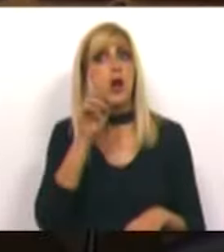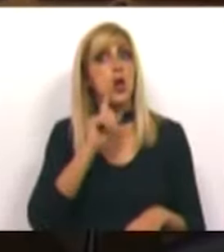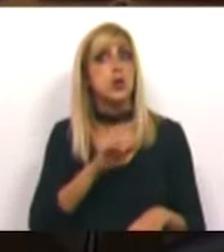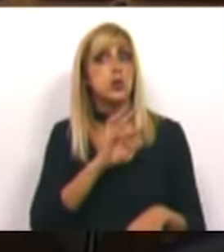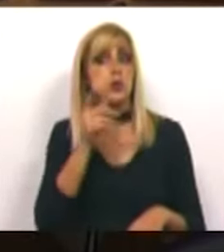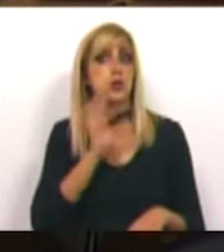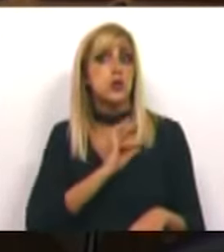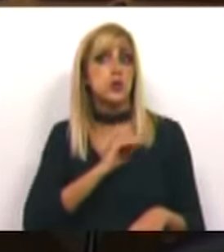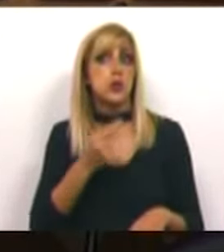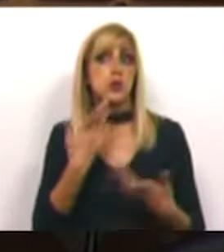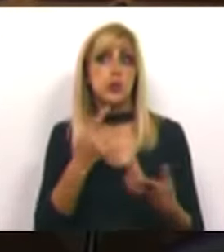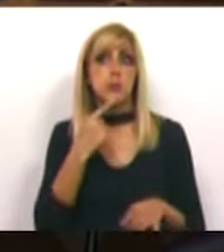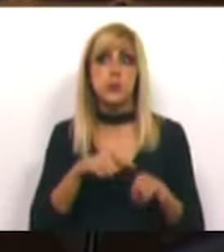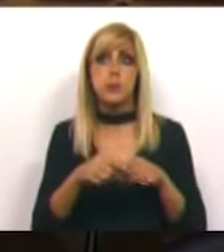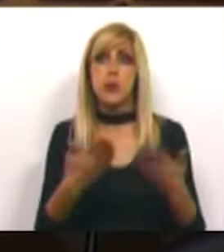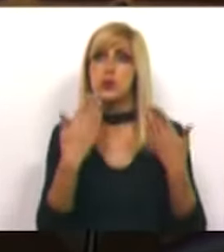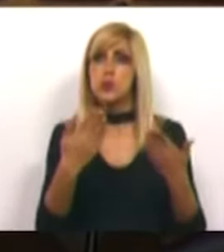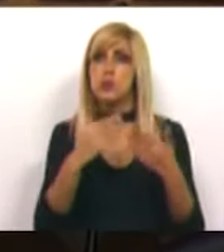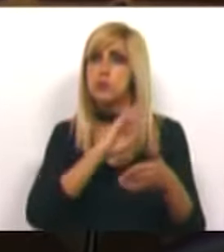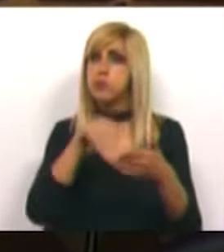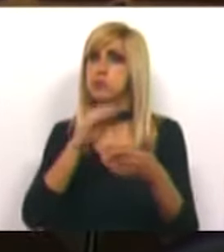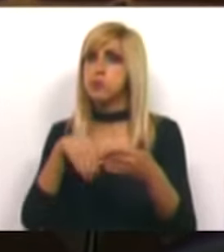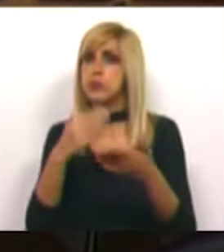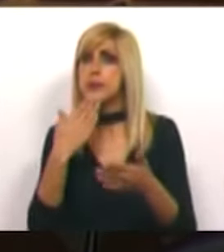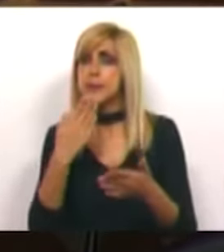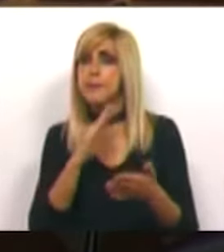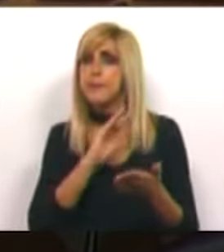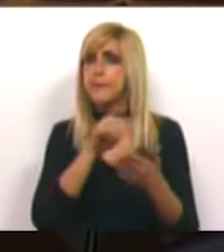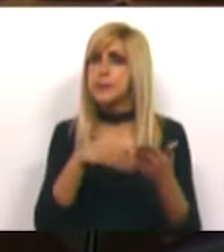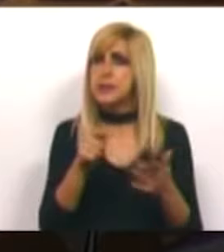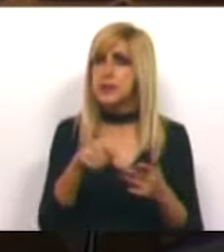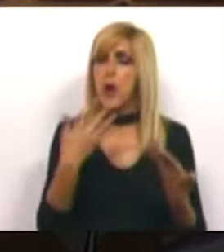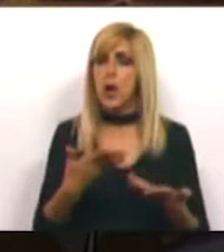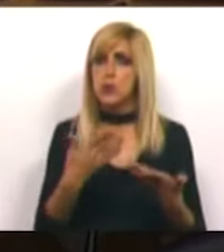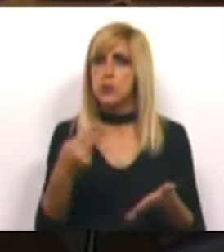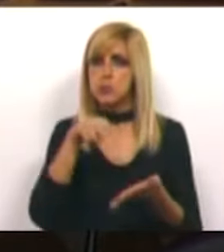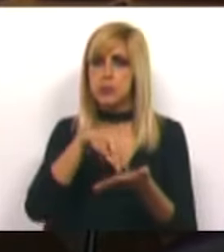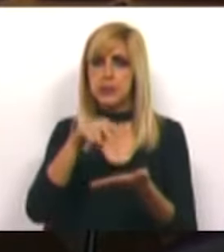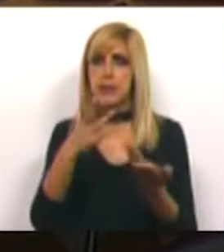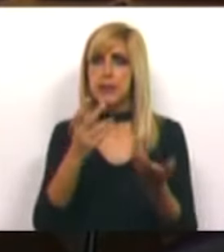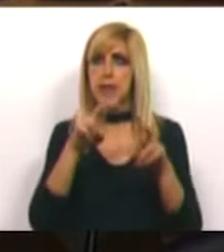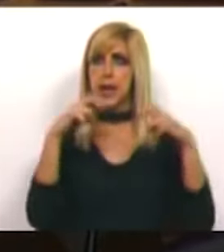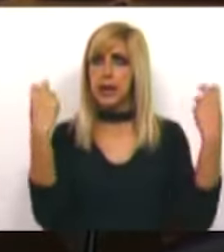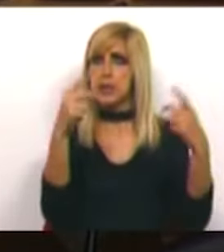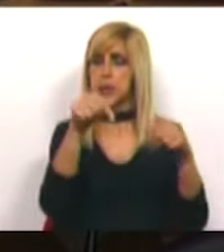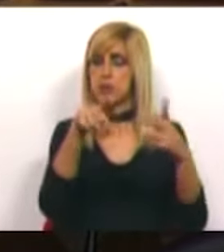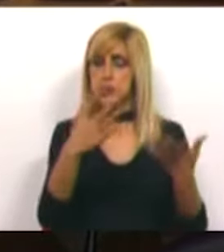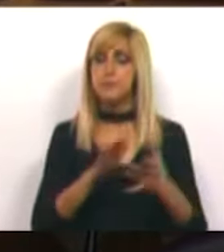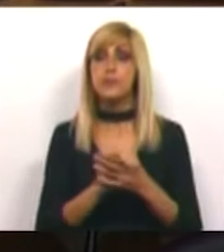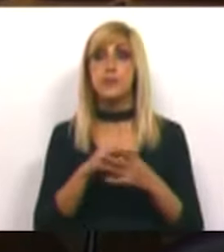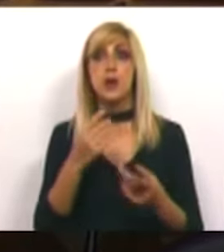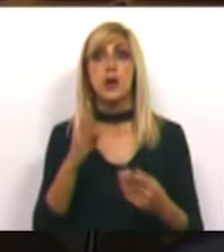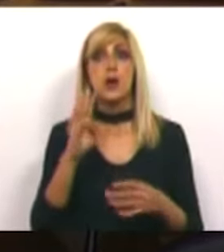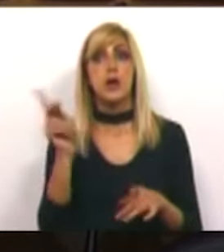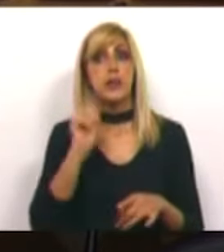O PCP saúda os mais de 20 mil subscritores da petição, alguns dos quais presentes aqui nas galerias da Assembleia da República. Em